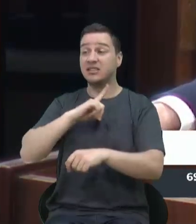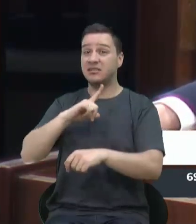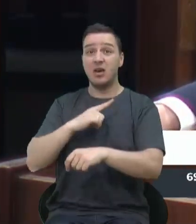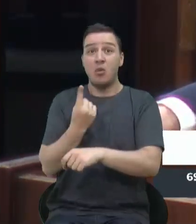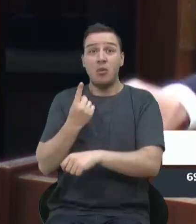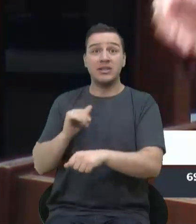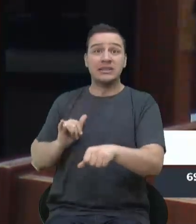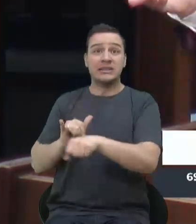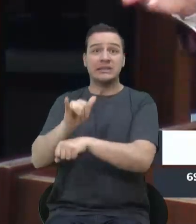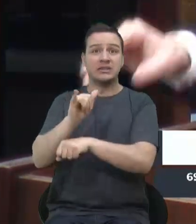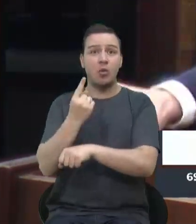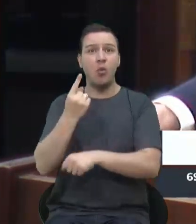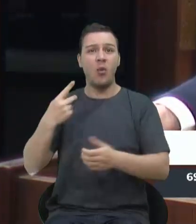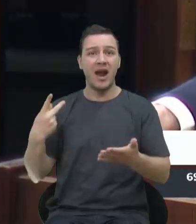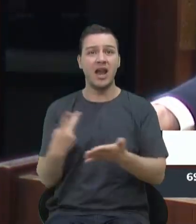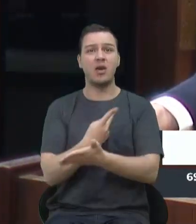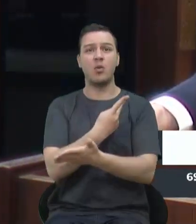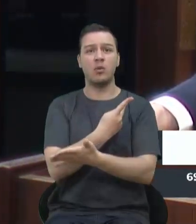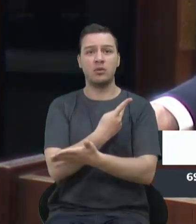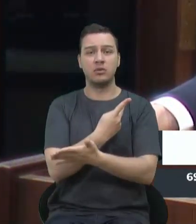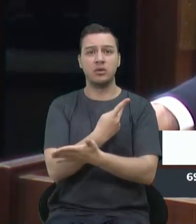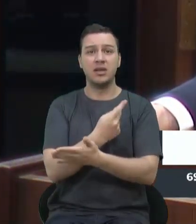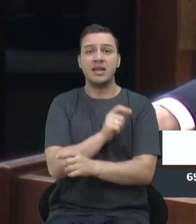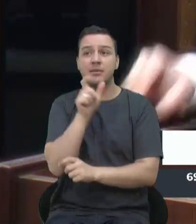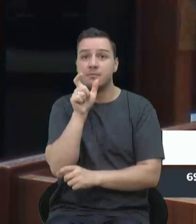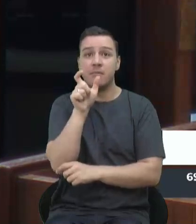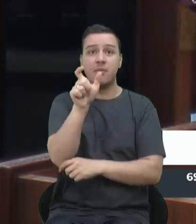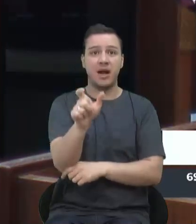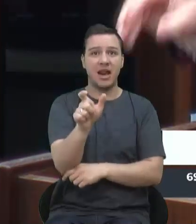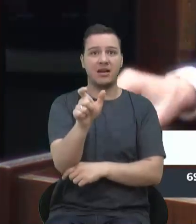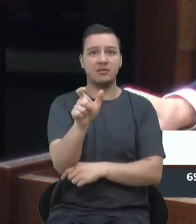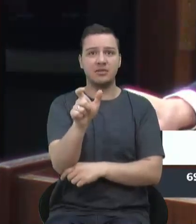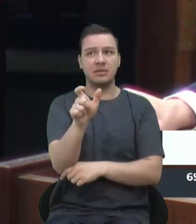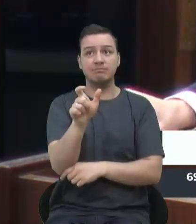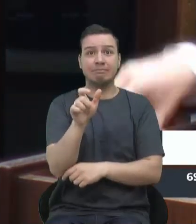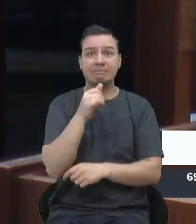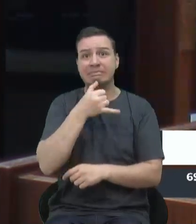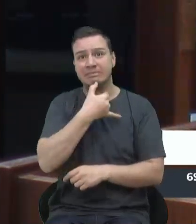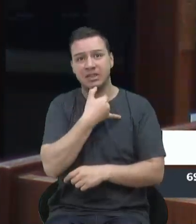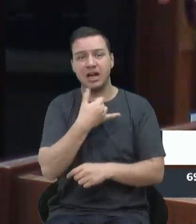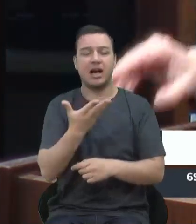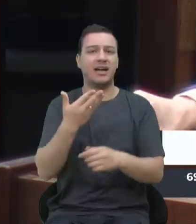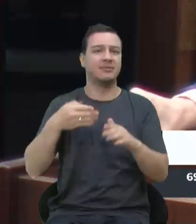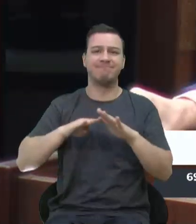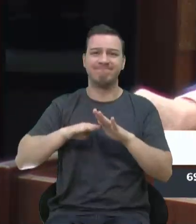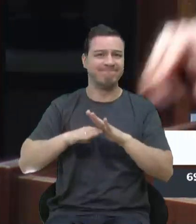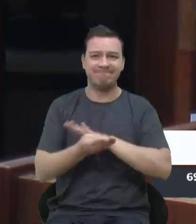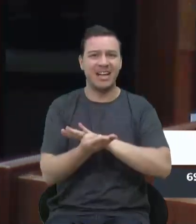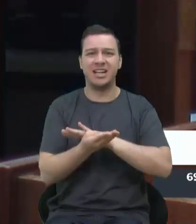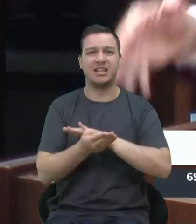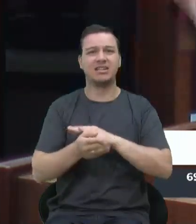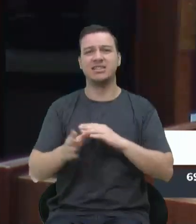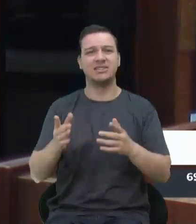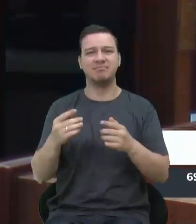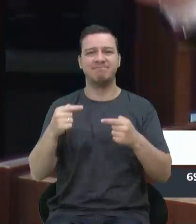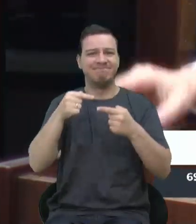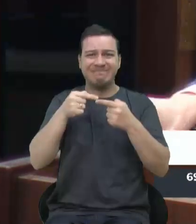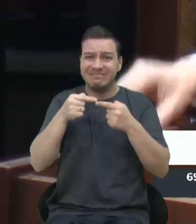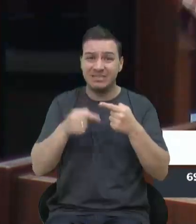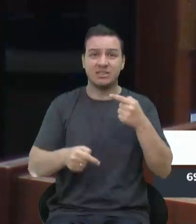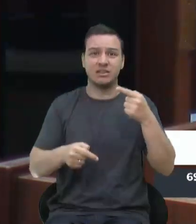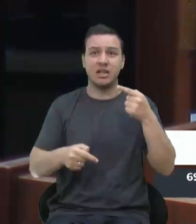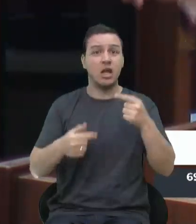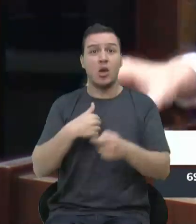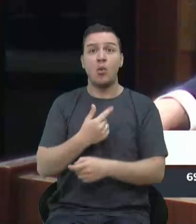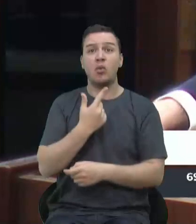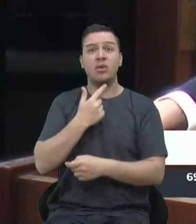equívoco, em que haja um erro, em que as palavras infelizes, inadequadas, inapropriadas, eu não concordo nem